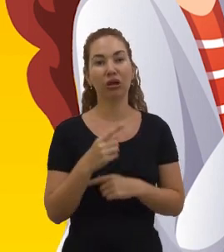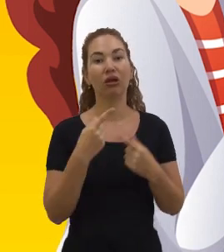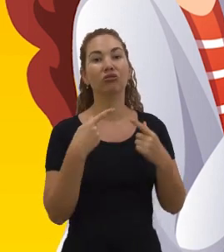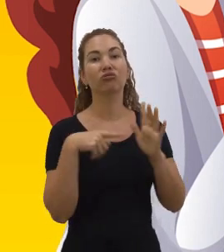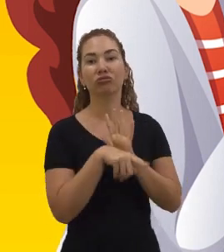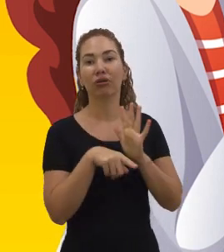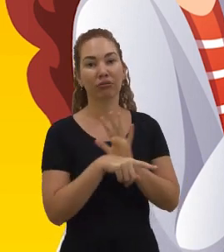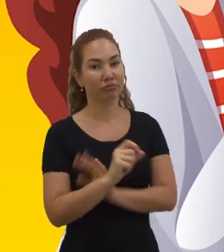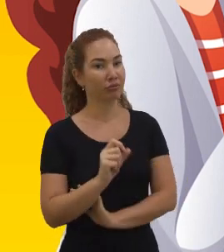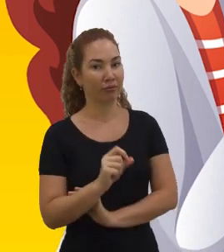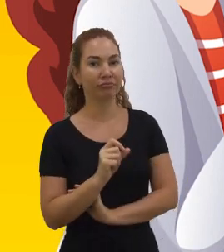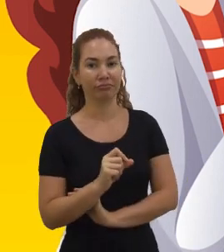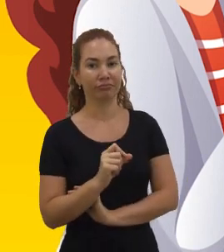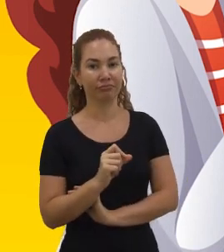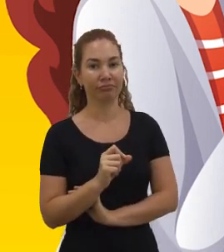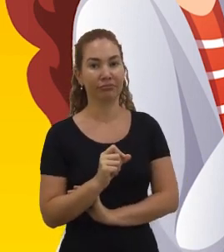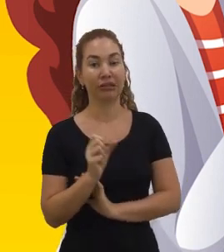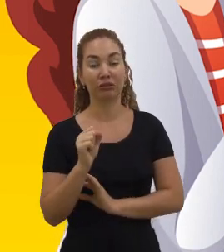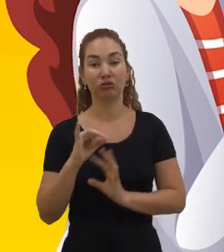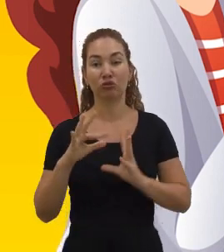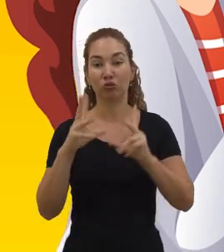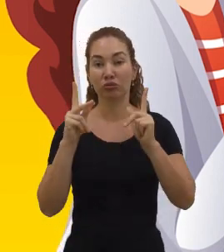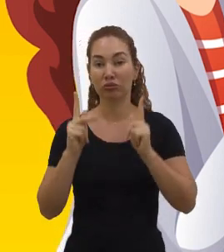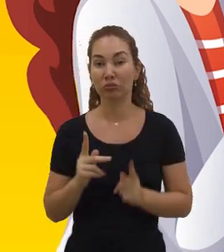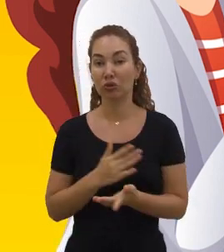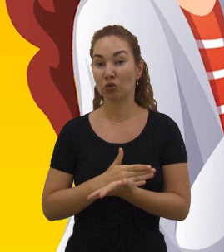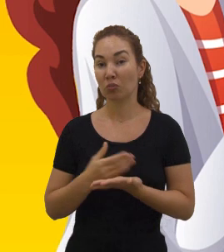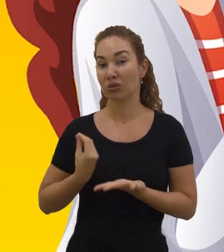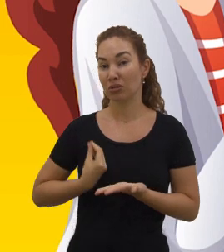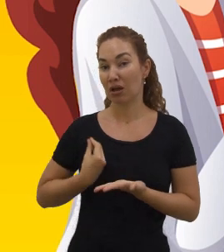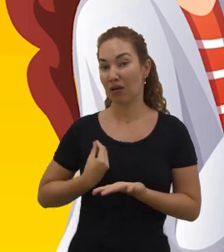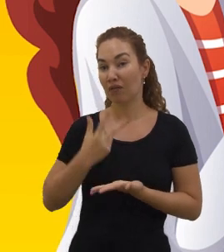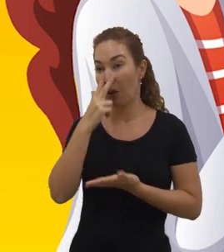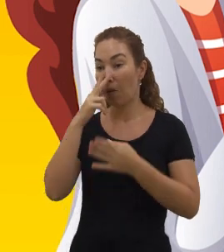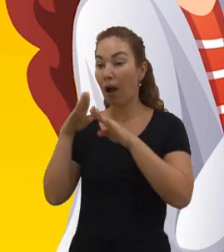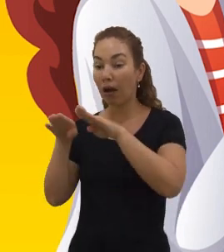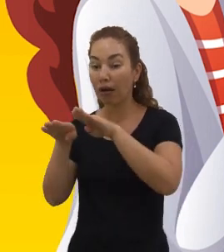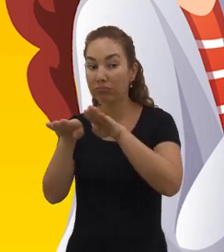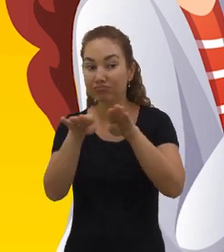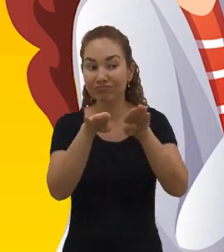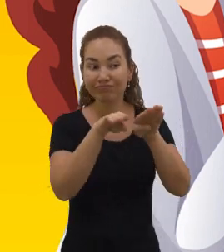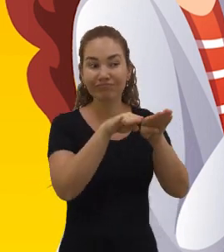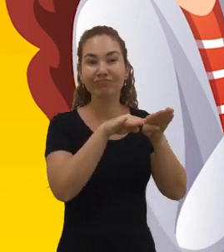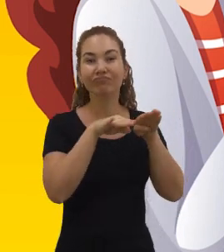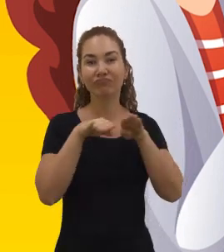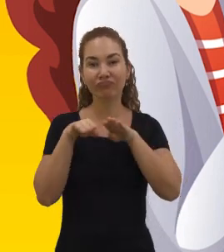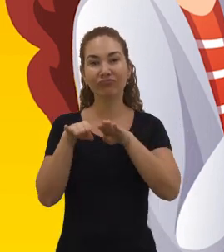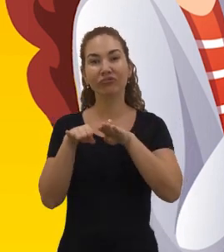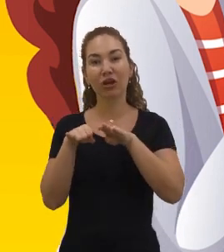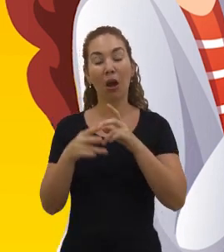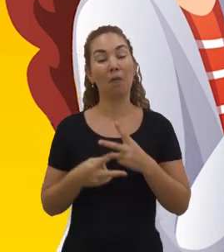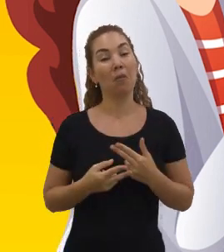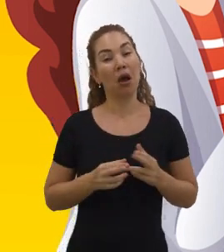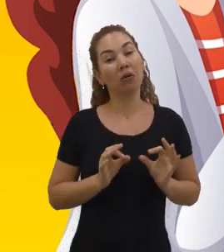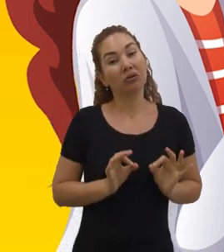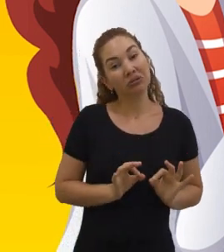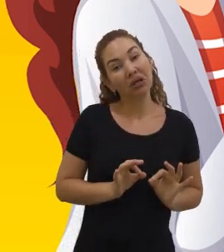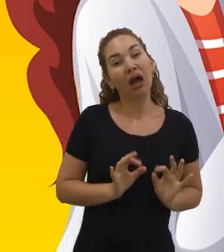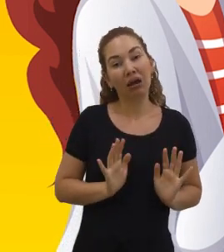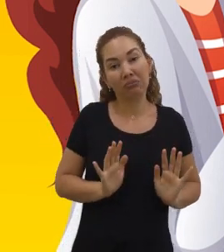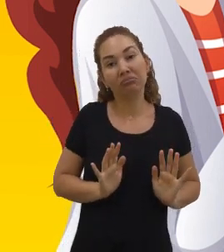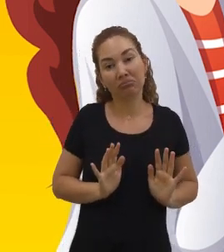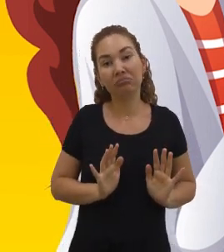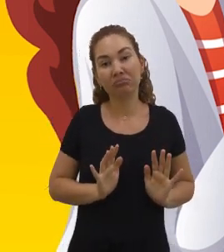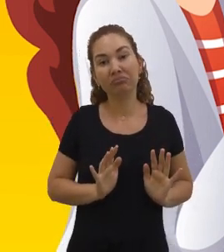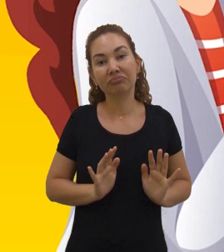né? Se todo mundo começasse a vida assim a partir de uma igualdade, seria uma coisa, né? Para quem